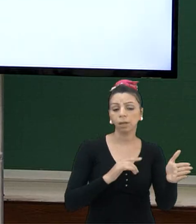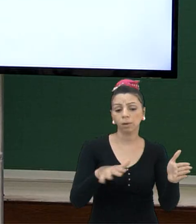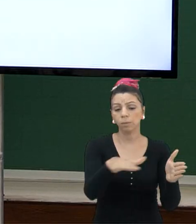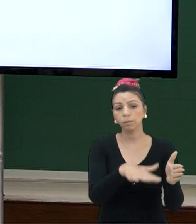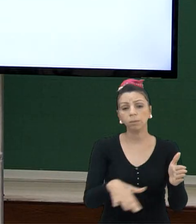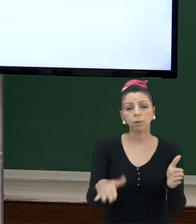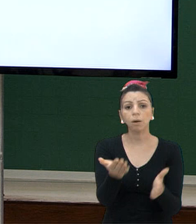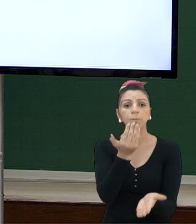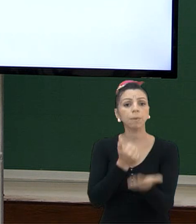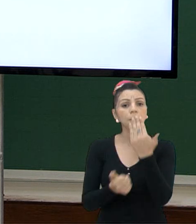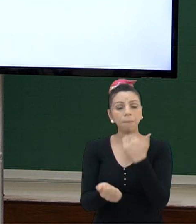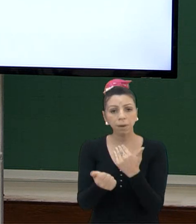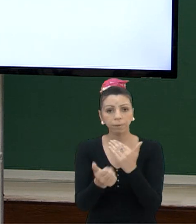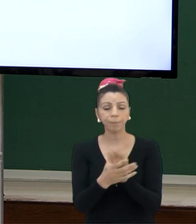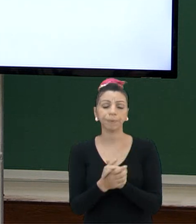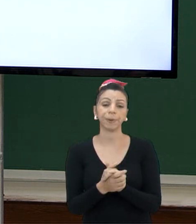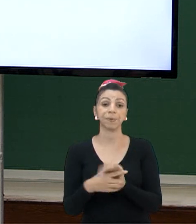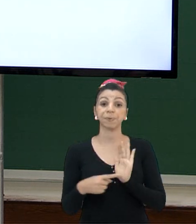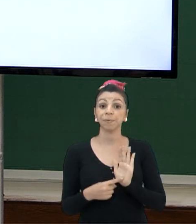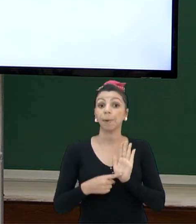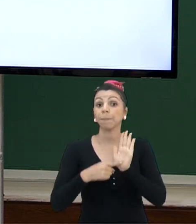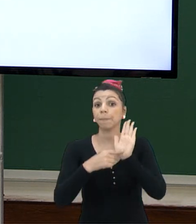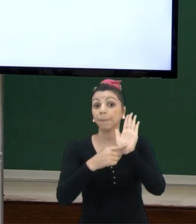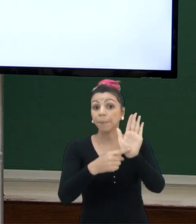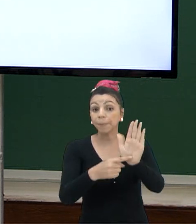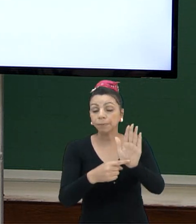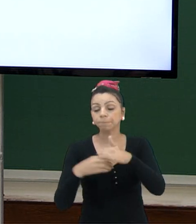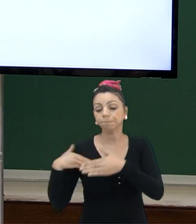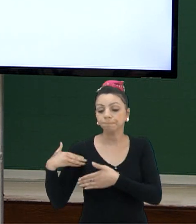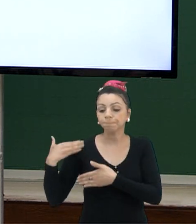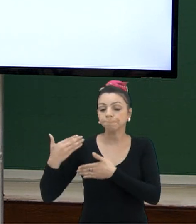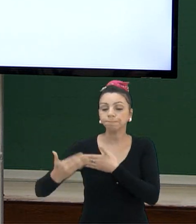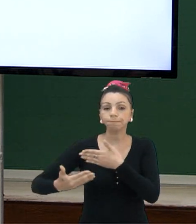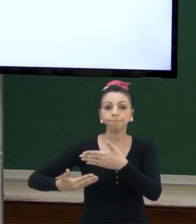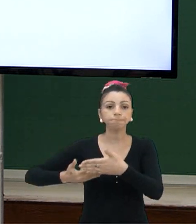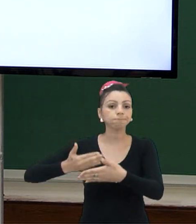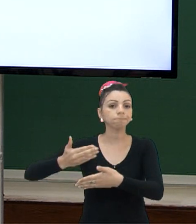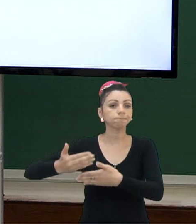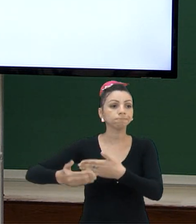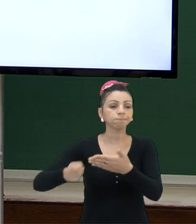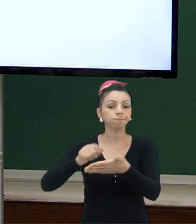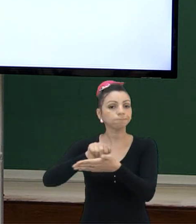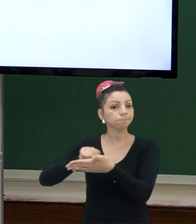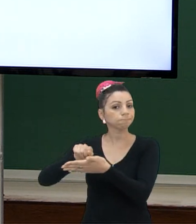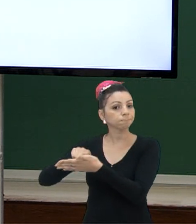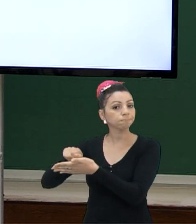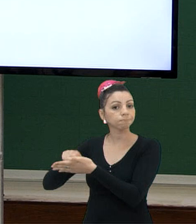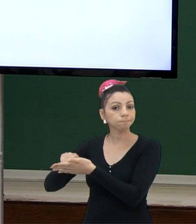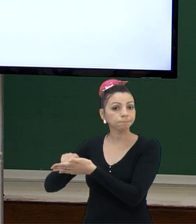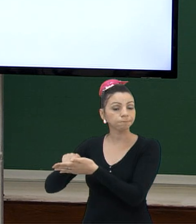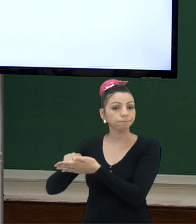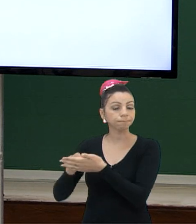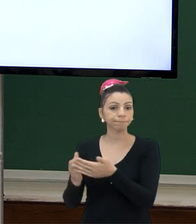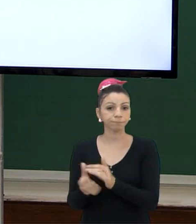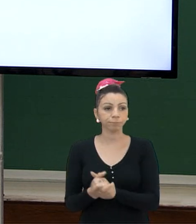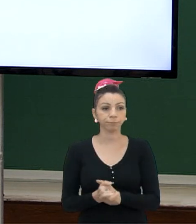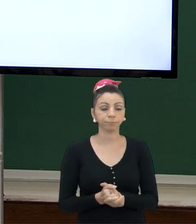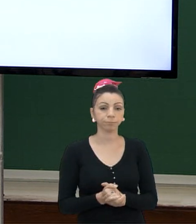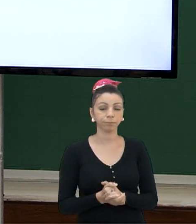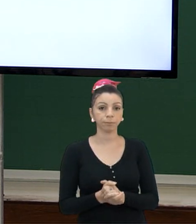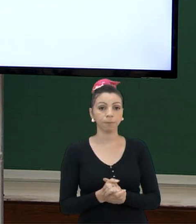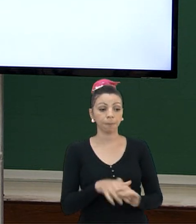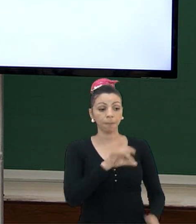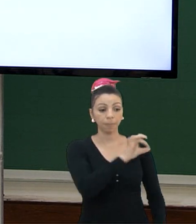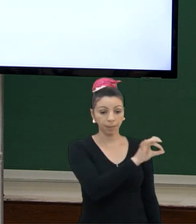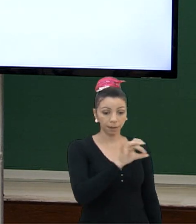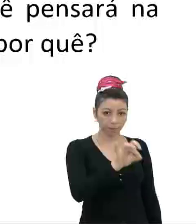um piquenique. É isso que você vai fazer, desenvolver essas atividades que vocês separaram. Para cada